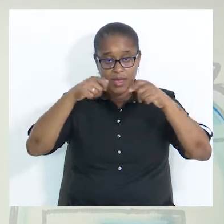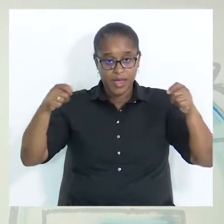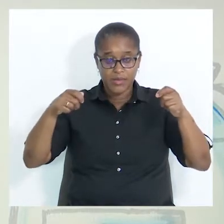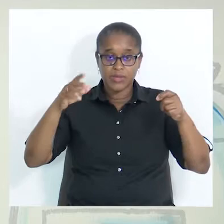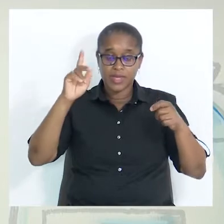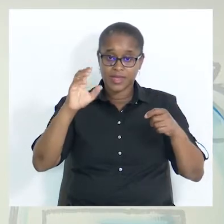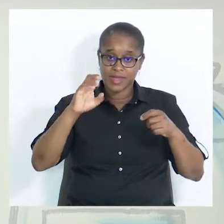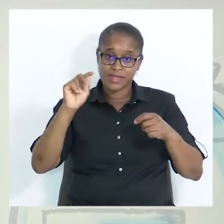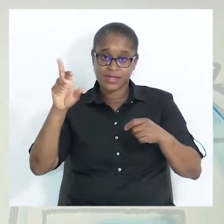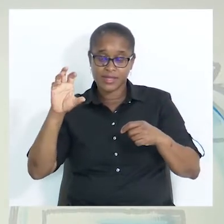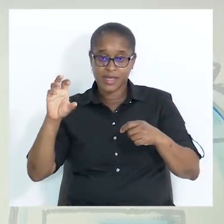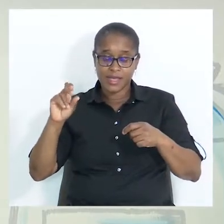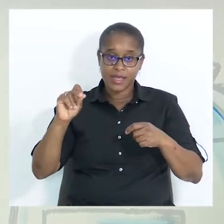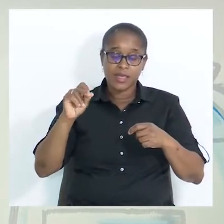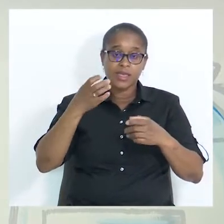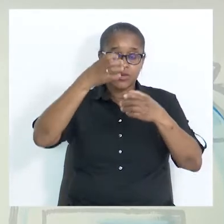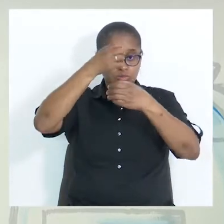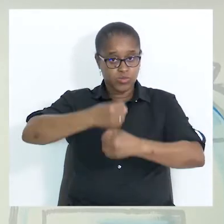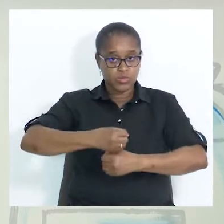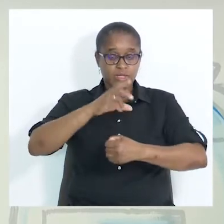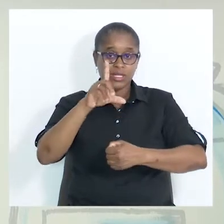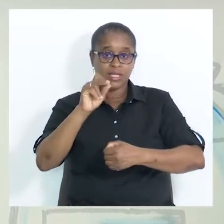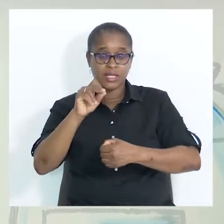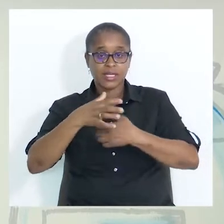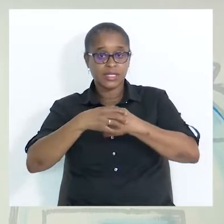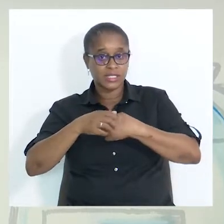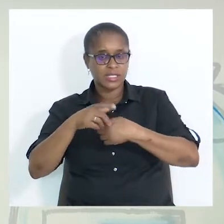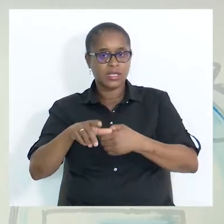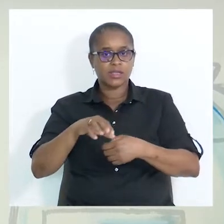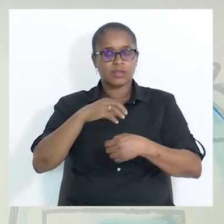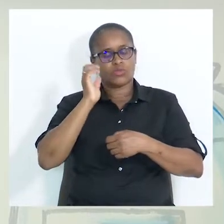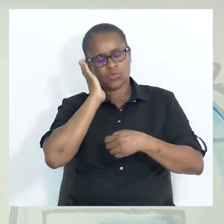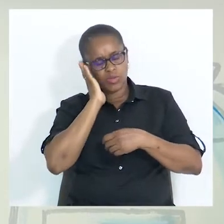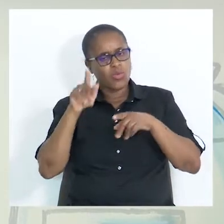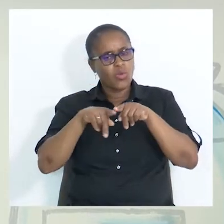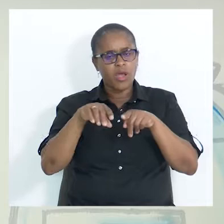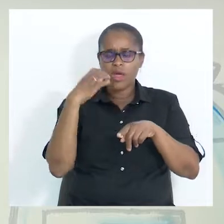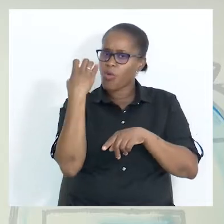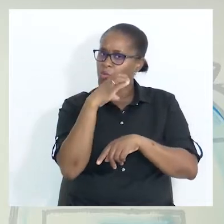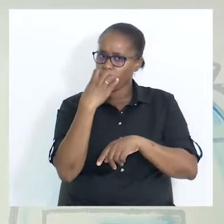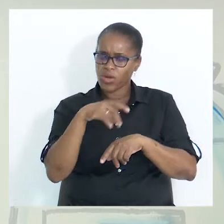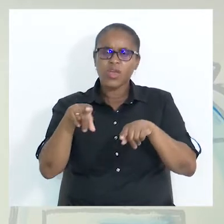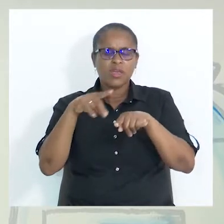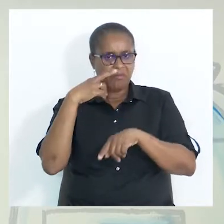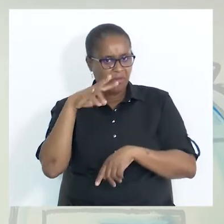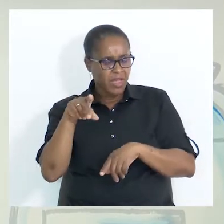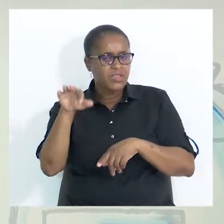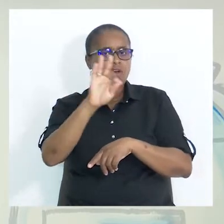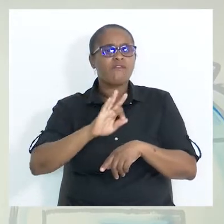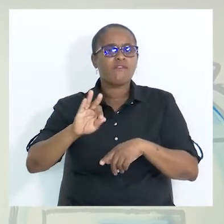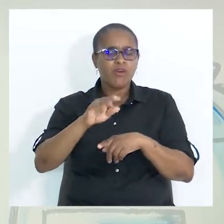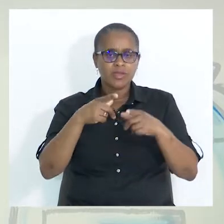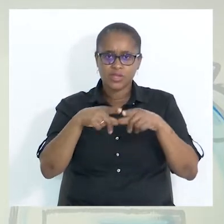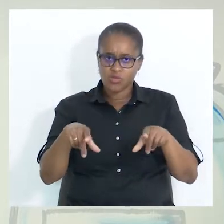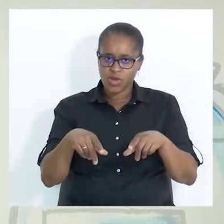laranjeira. Ele roncava como um porco. Repare essa forma de linguagem, essa